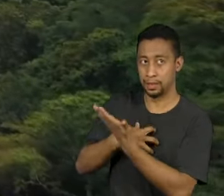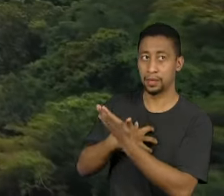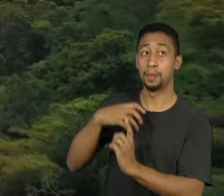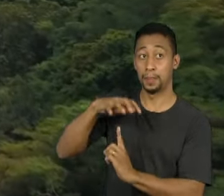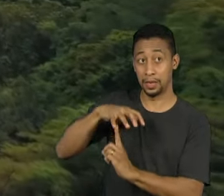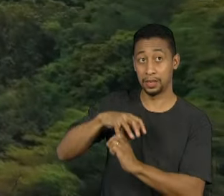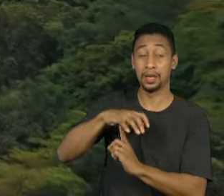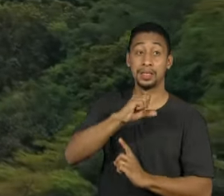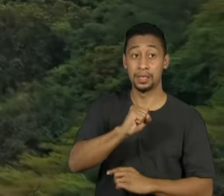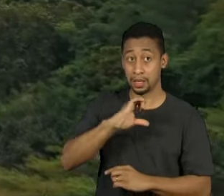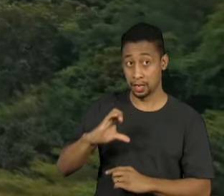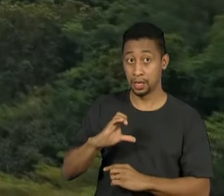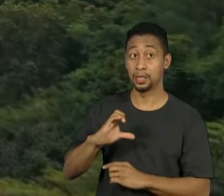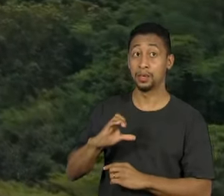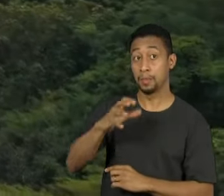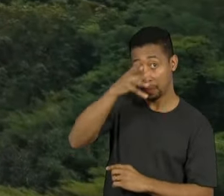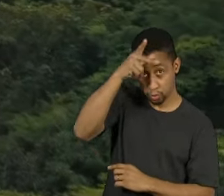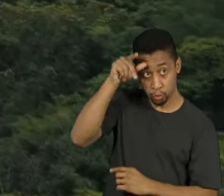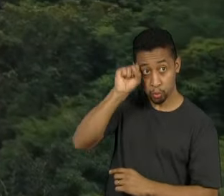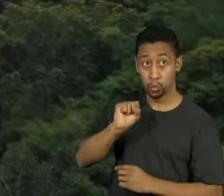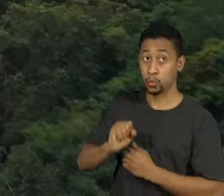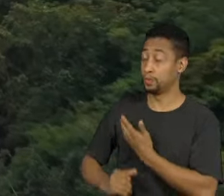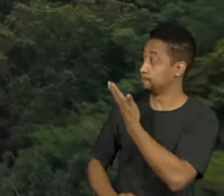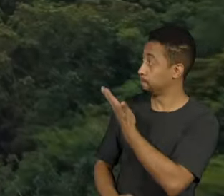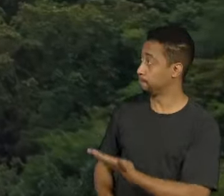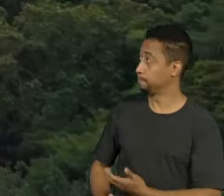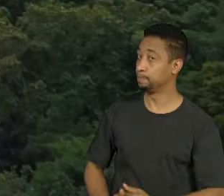Paraná, Santa Catarina e Mato Grosso do Sul.